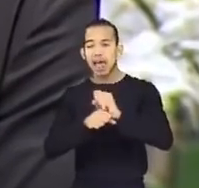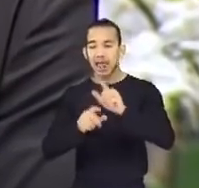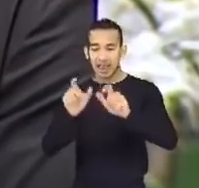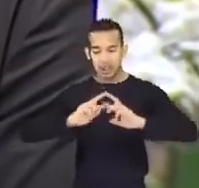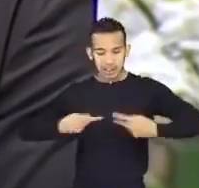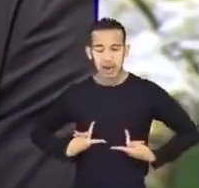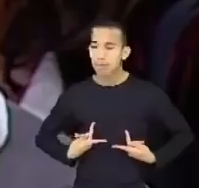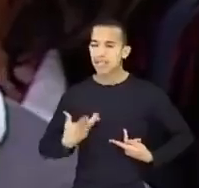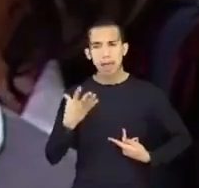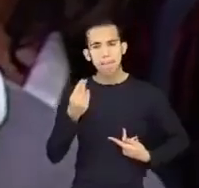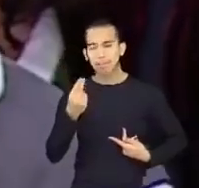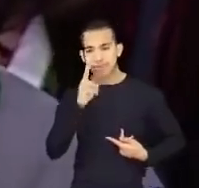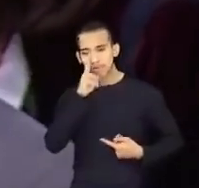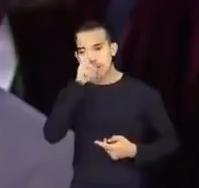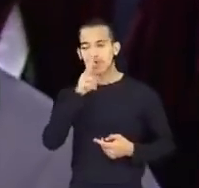muito grande.